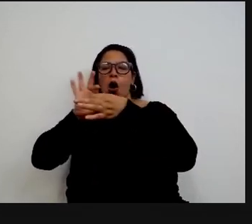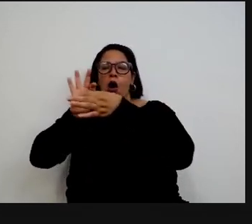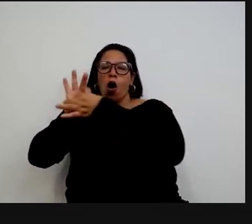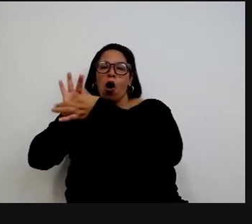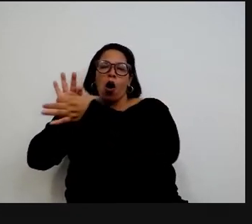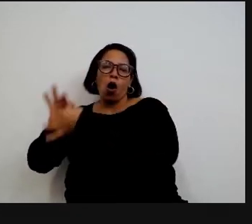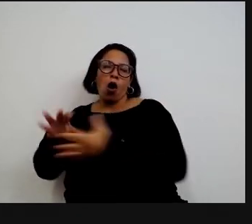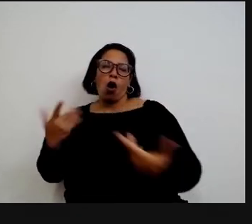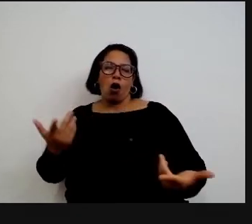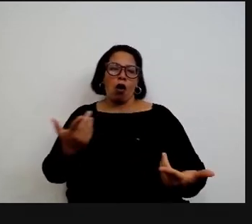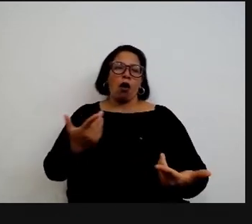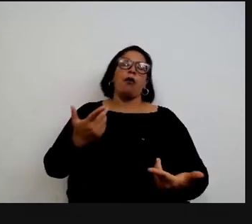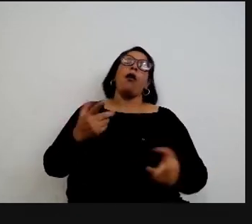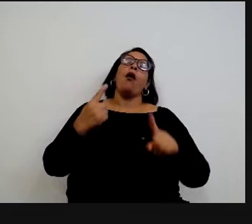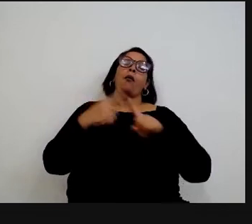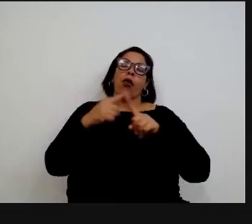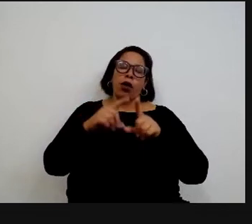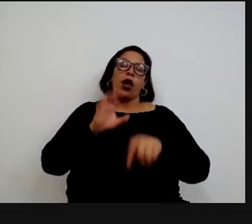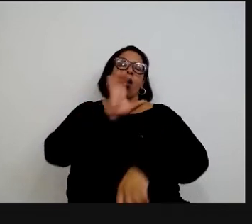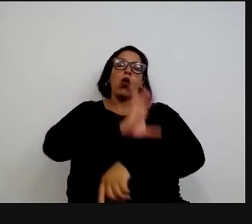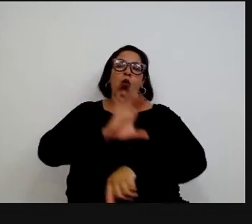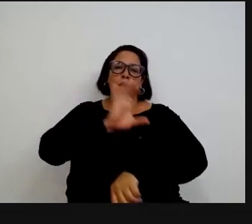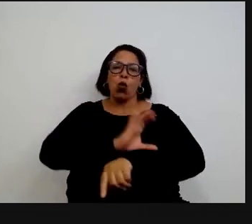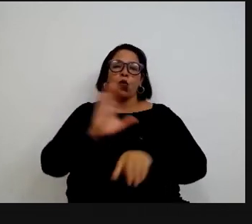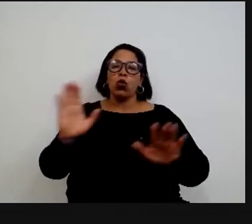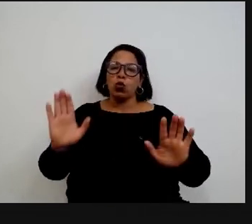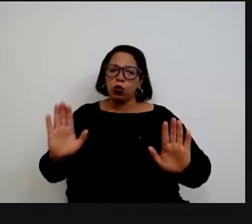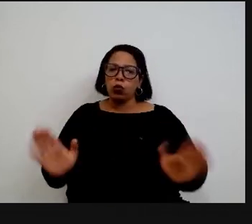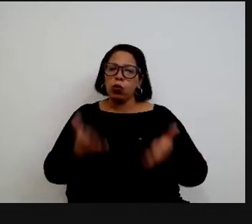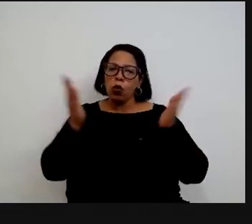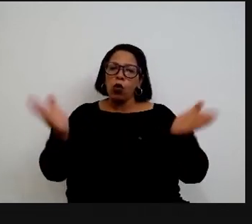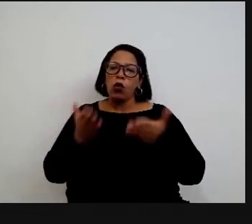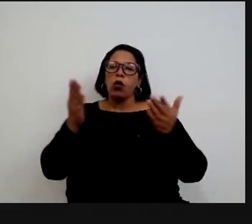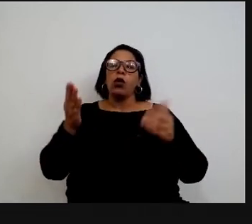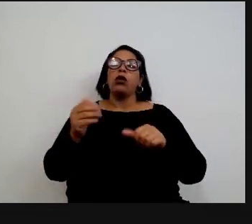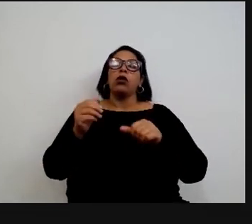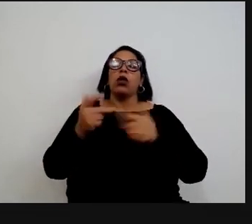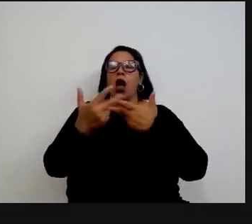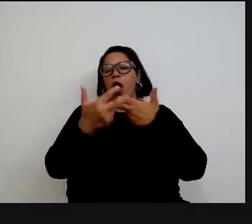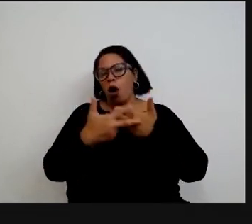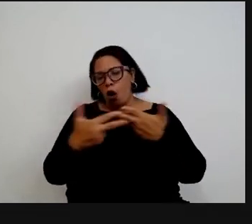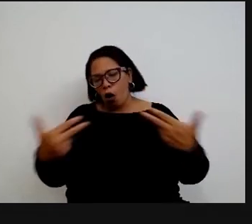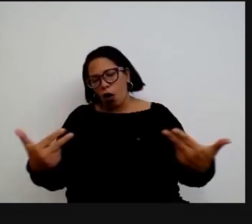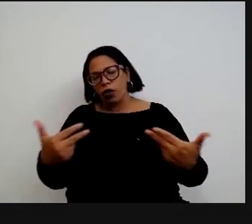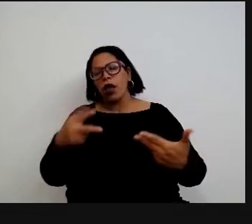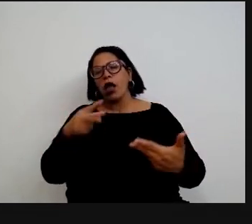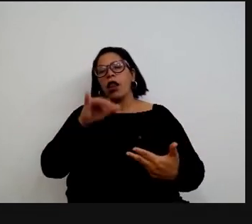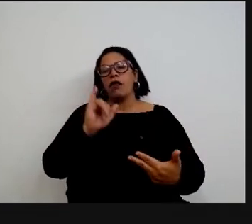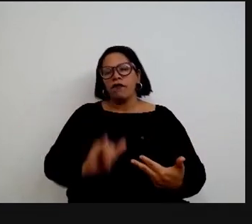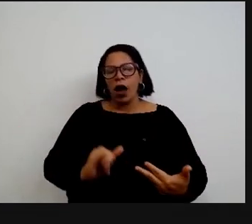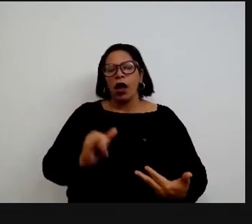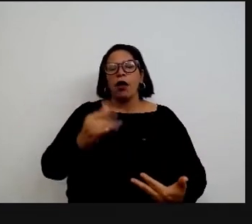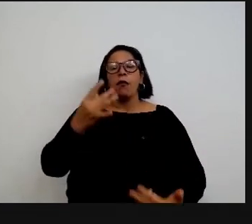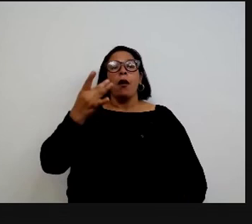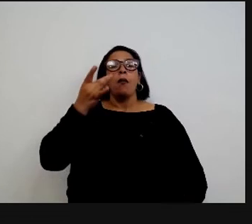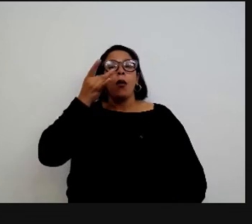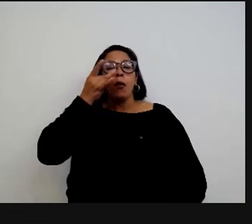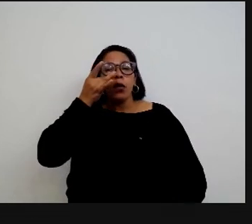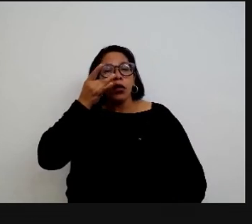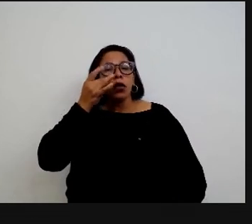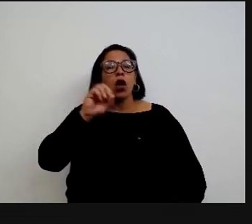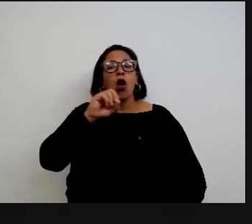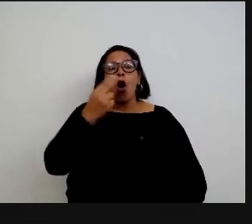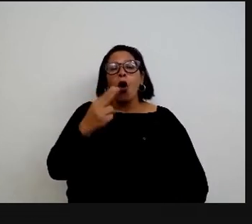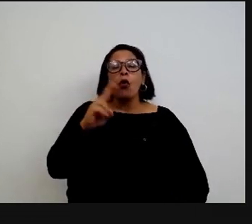curso autoinstitucional que provoque nele, né, muitas questões e que ele vá para o presencial ou